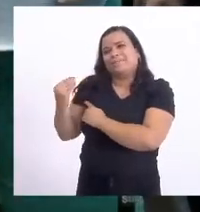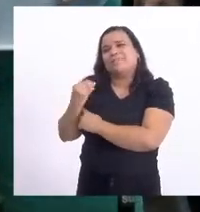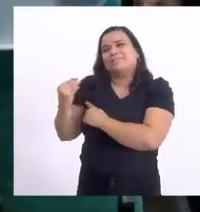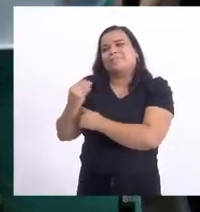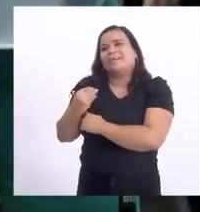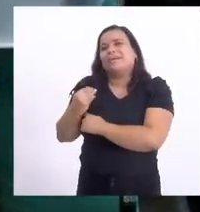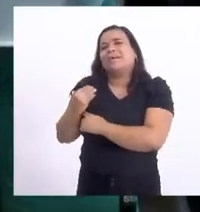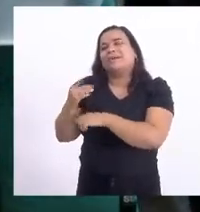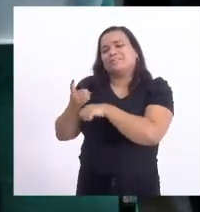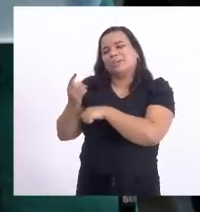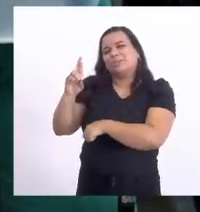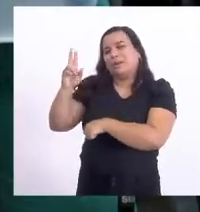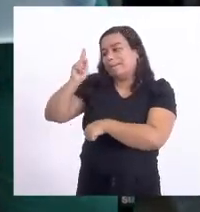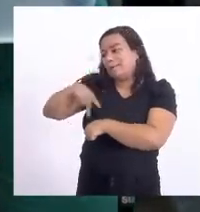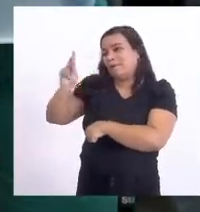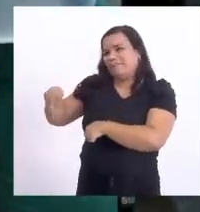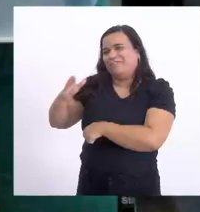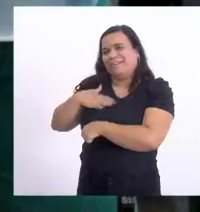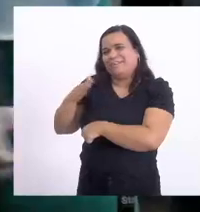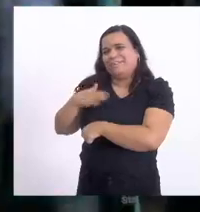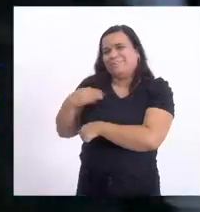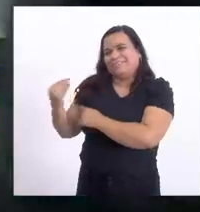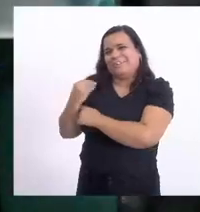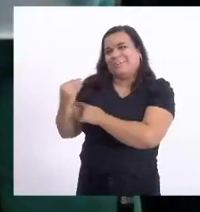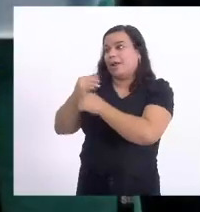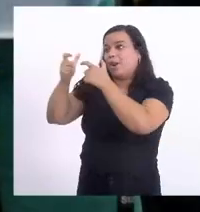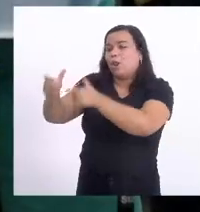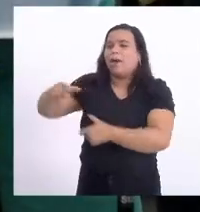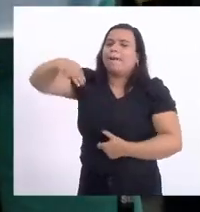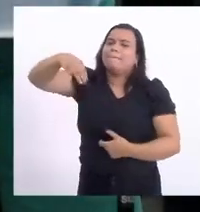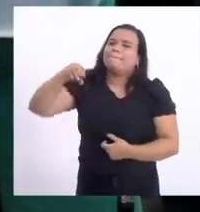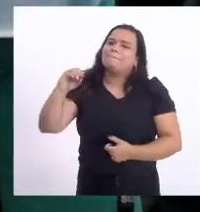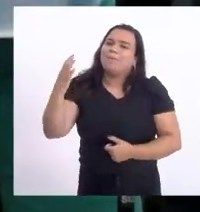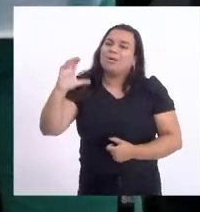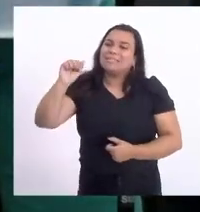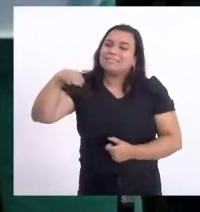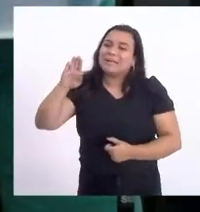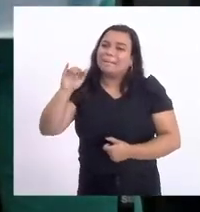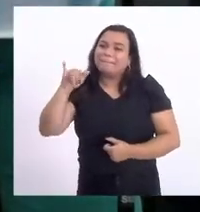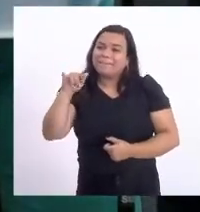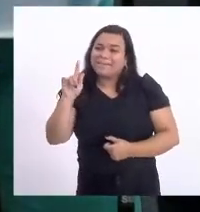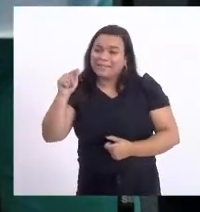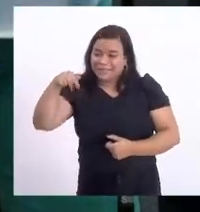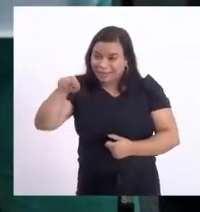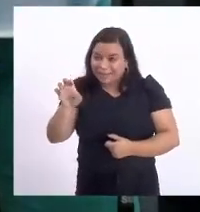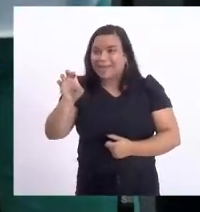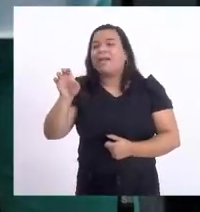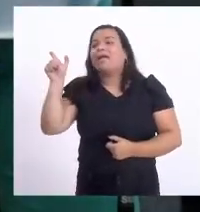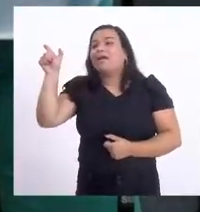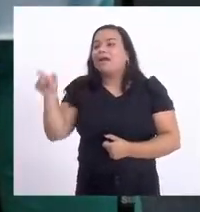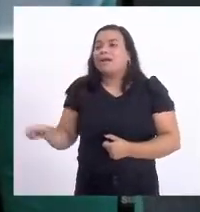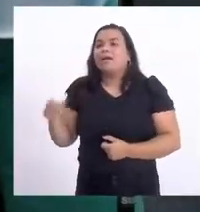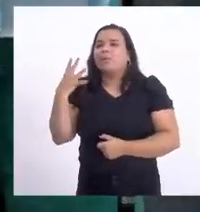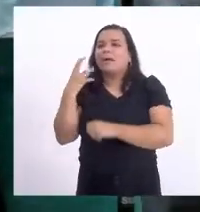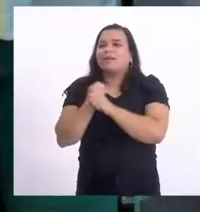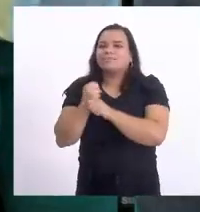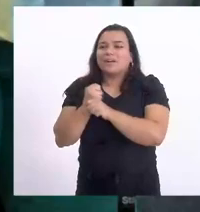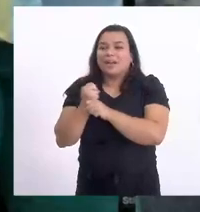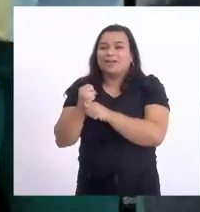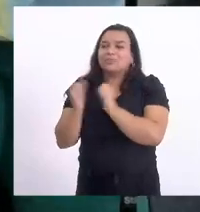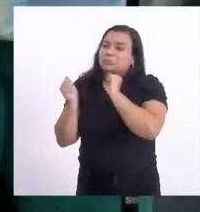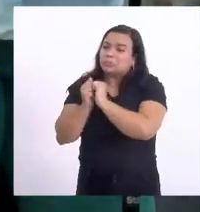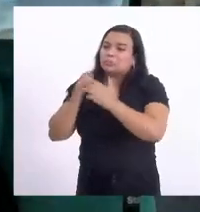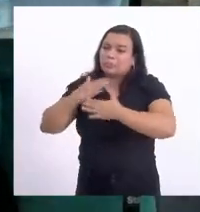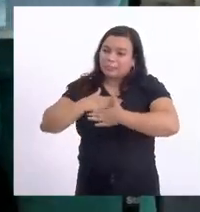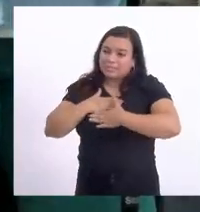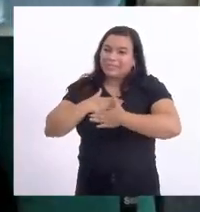Moçambique, um professor de Moçambique, ficou comigo 4 anos no Brasil, na UF, fez uma linda tese, professor Samuel Luluva, e foi